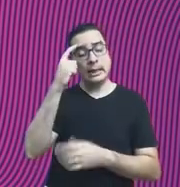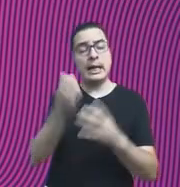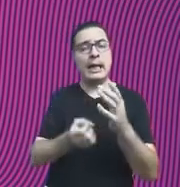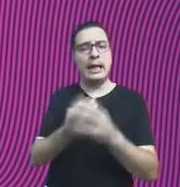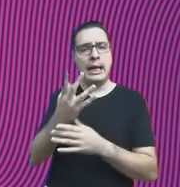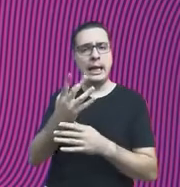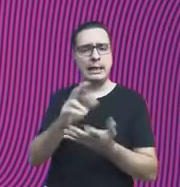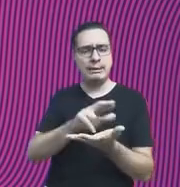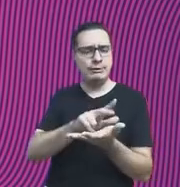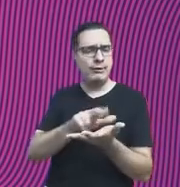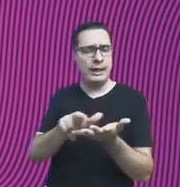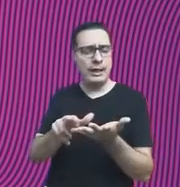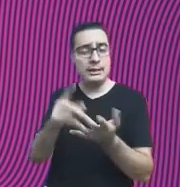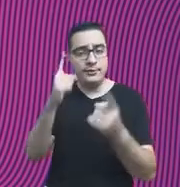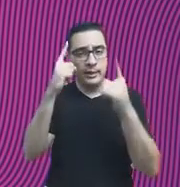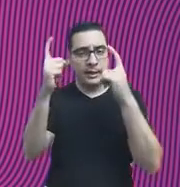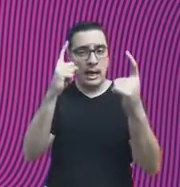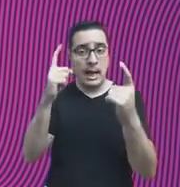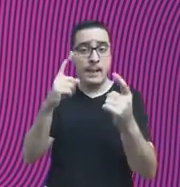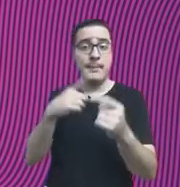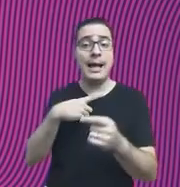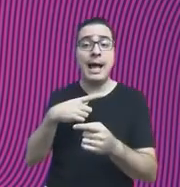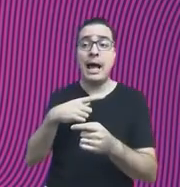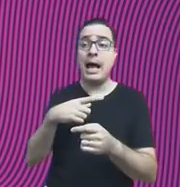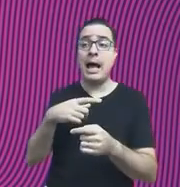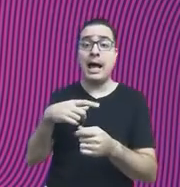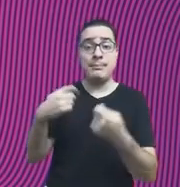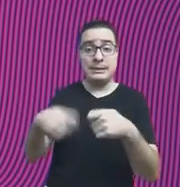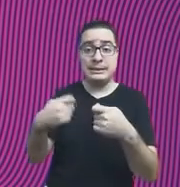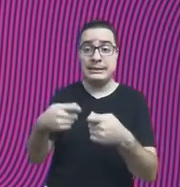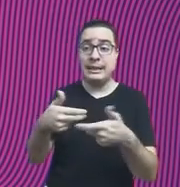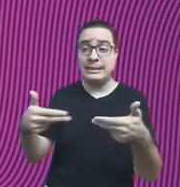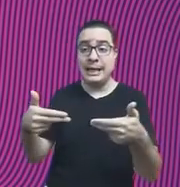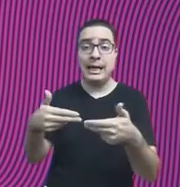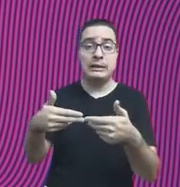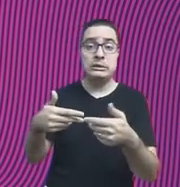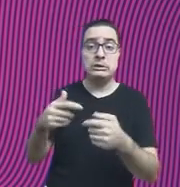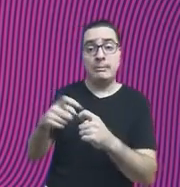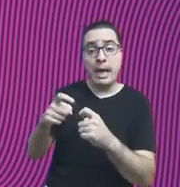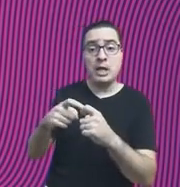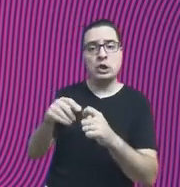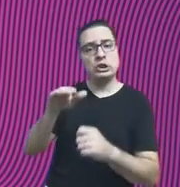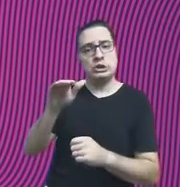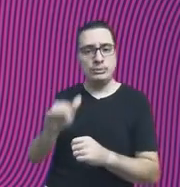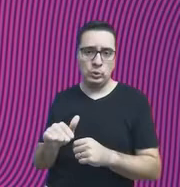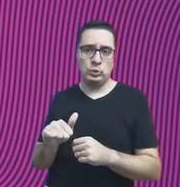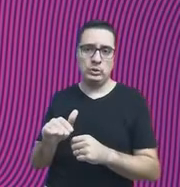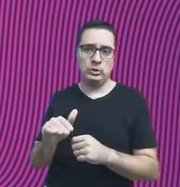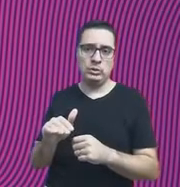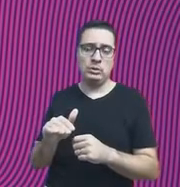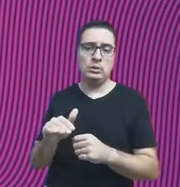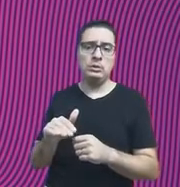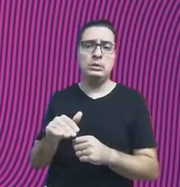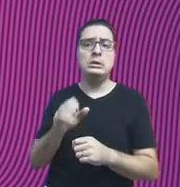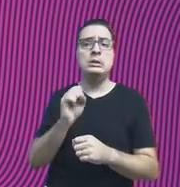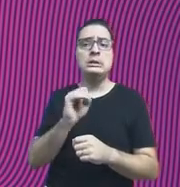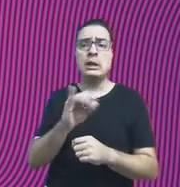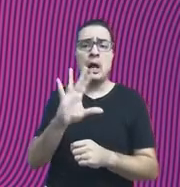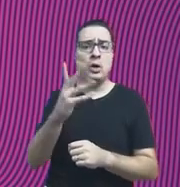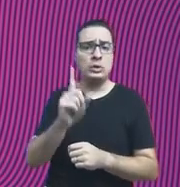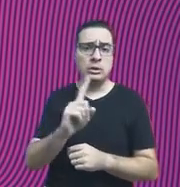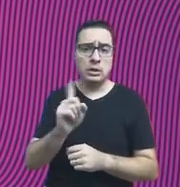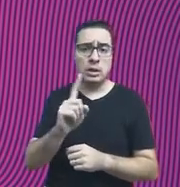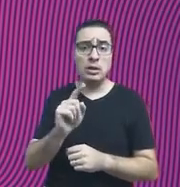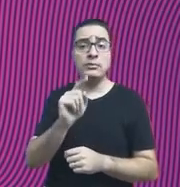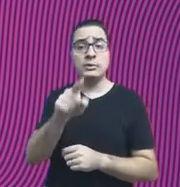para empurrar a demanda para baixo. Eu não tenho outra saída nesse século. Ok? E se isso não acontecer, você vai ter